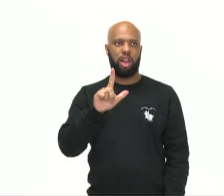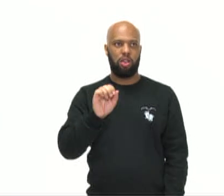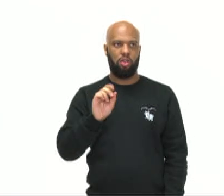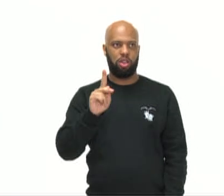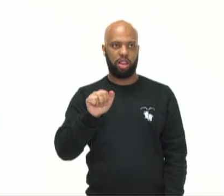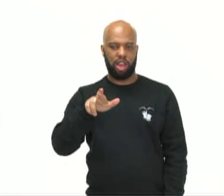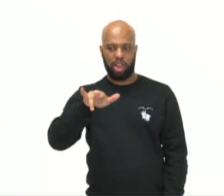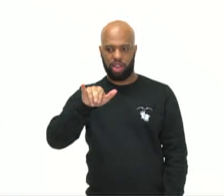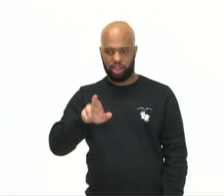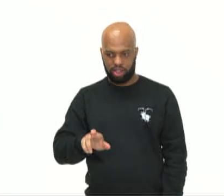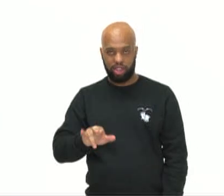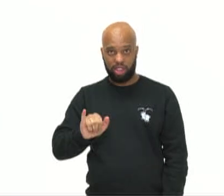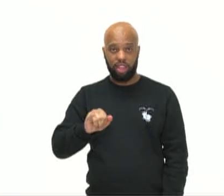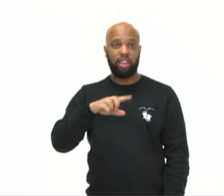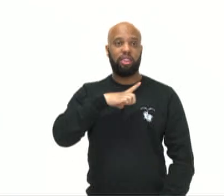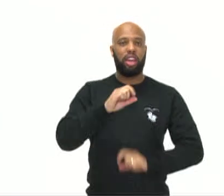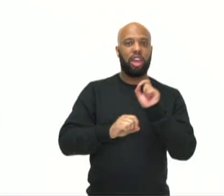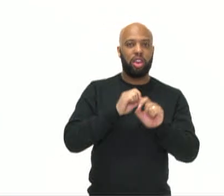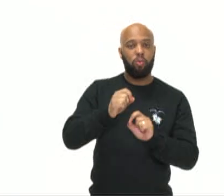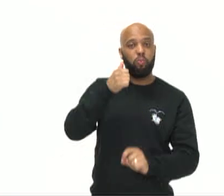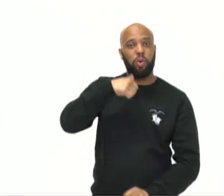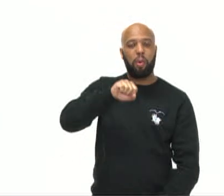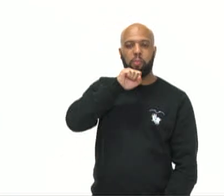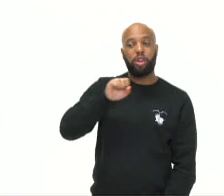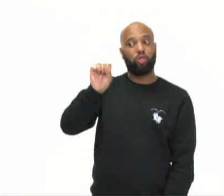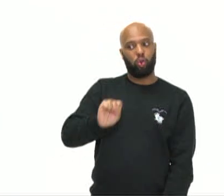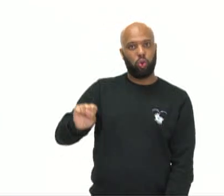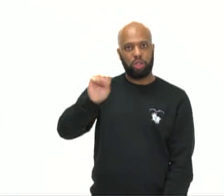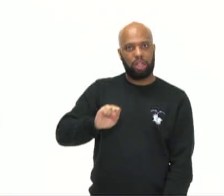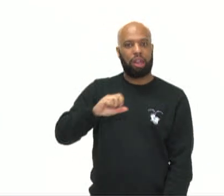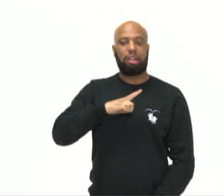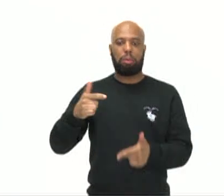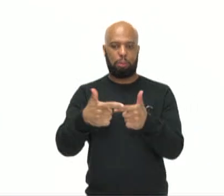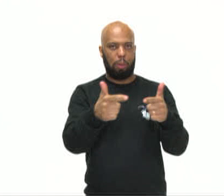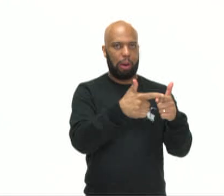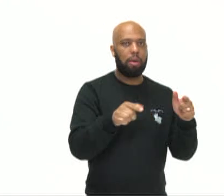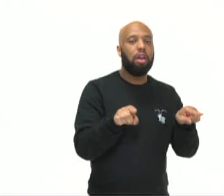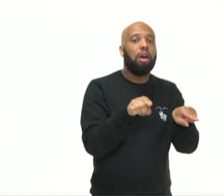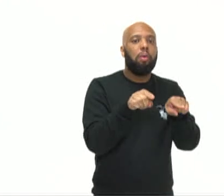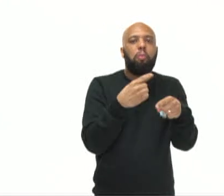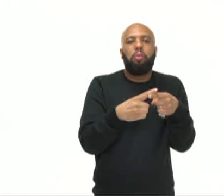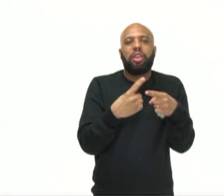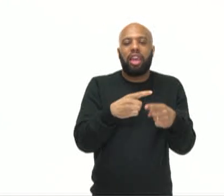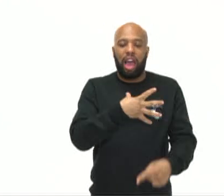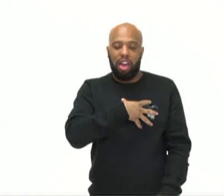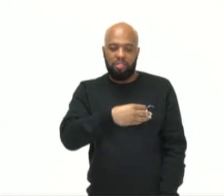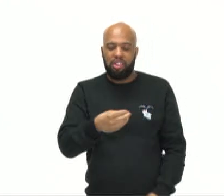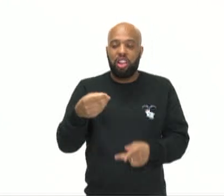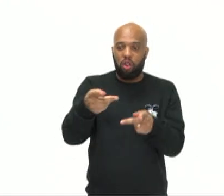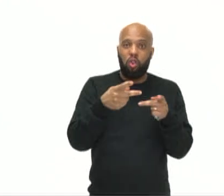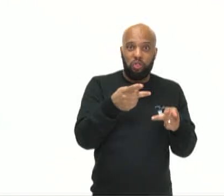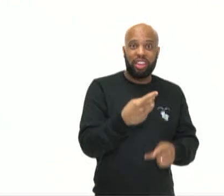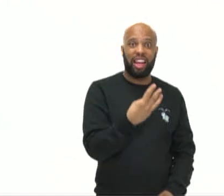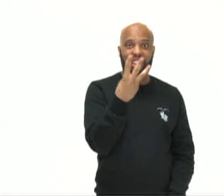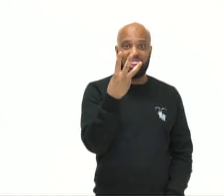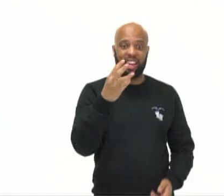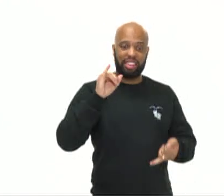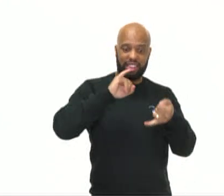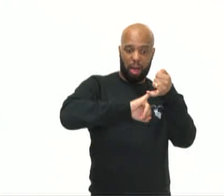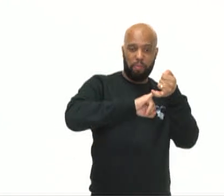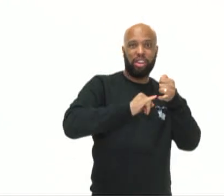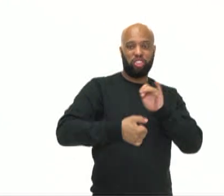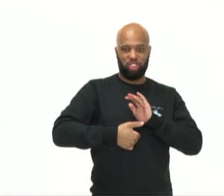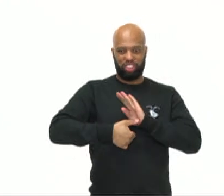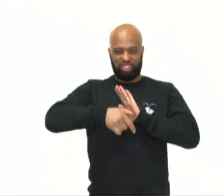solteira enfrenta uma saia justa quando a filha convida três ex-amantes da mãe